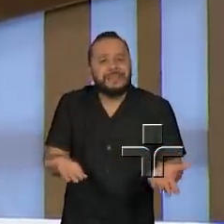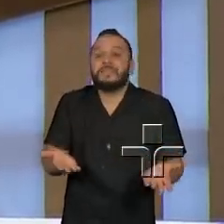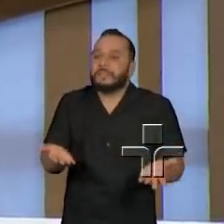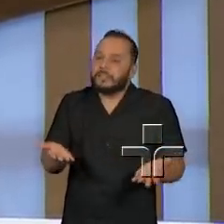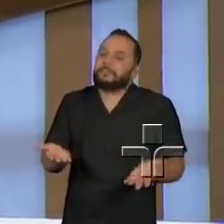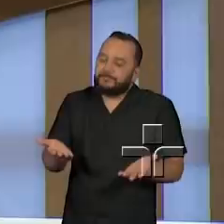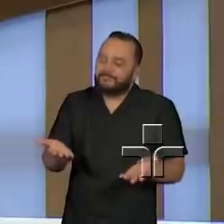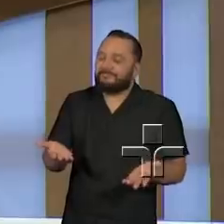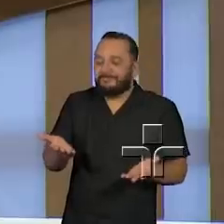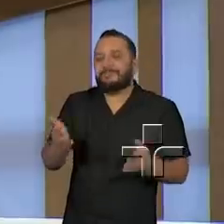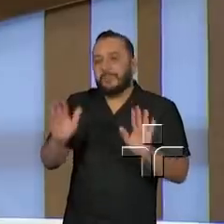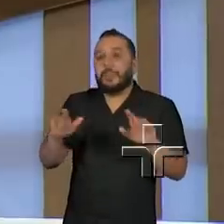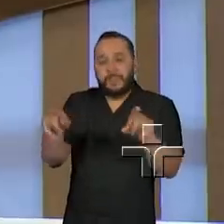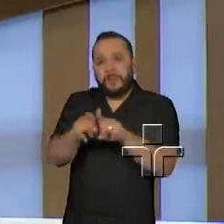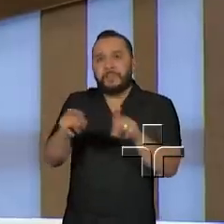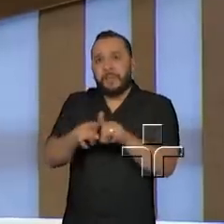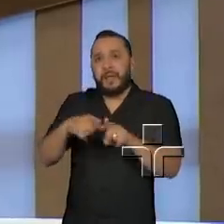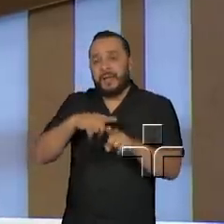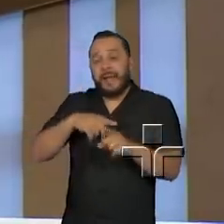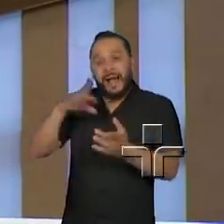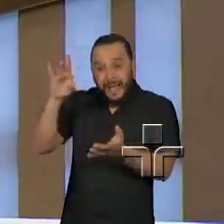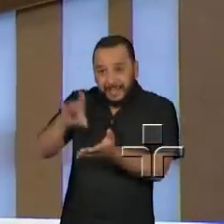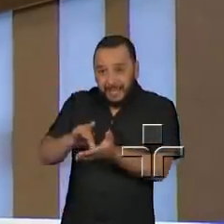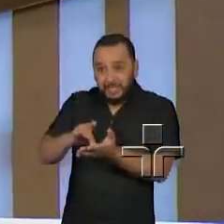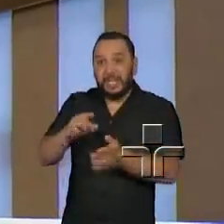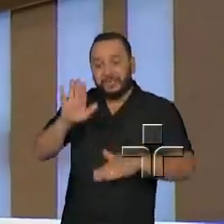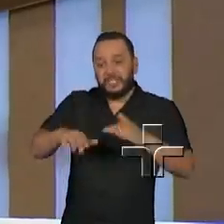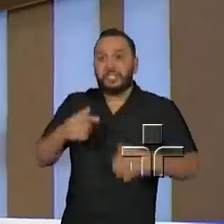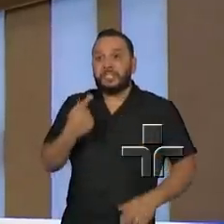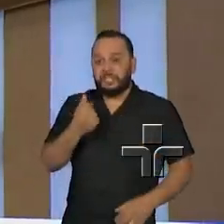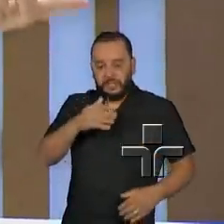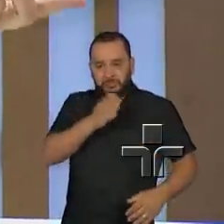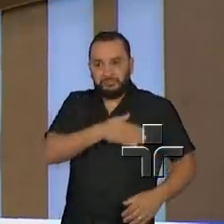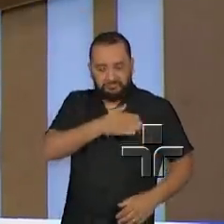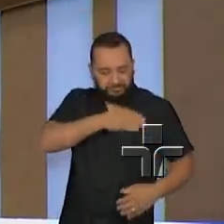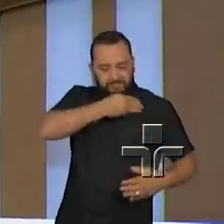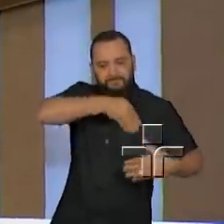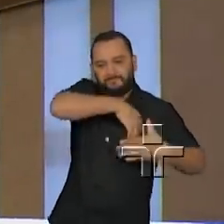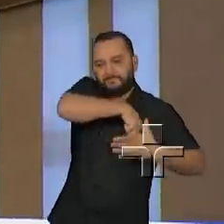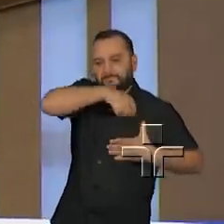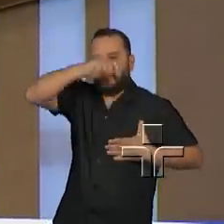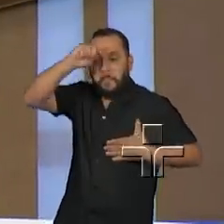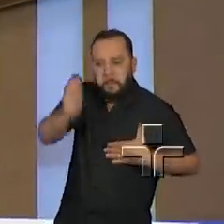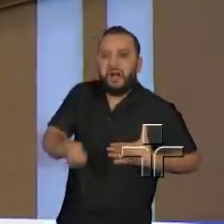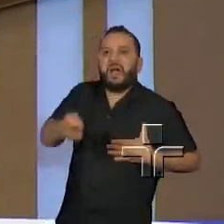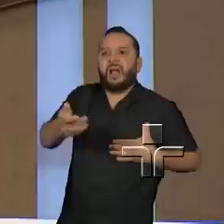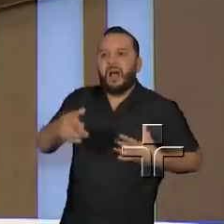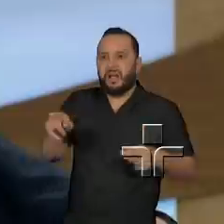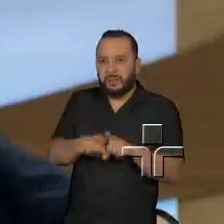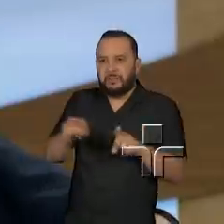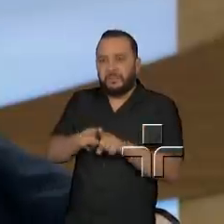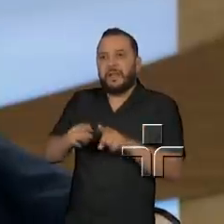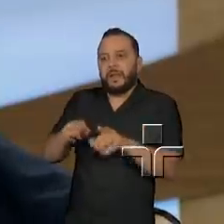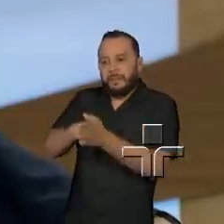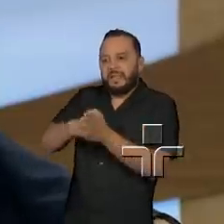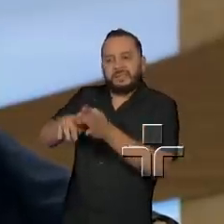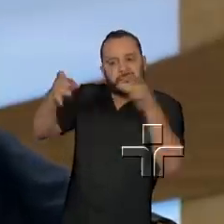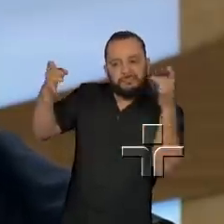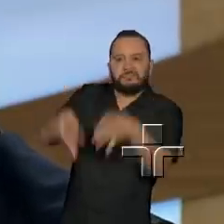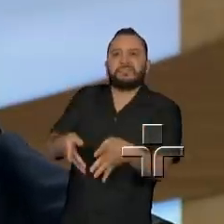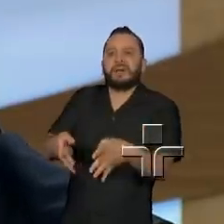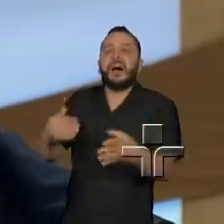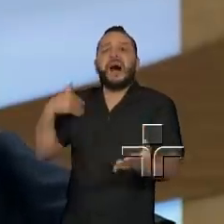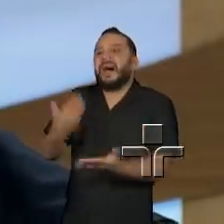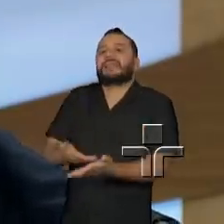aceitável? Essa realidade de pagar do próprio bolso, de deixar de fazer pesquisa. Até quando isso é